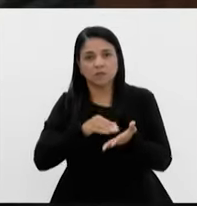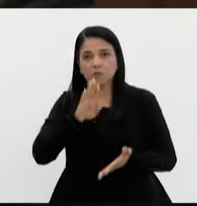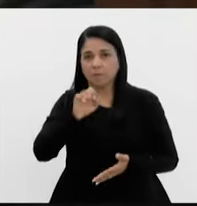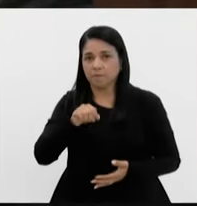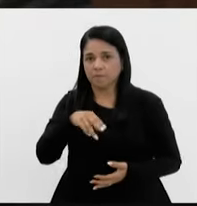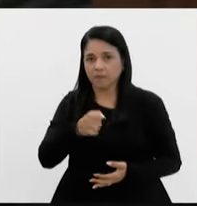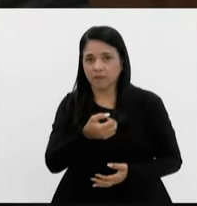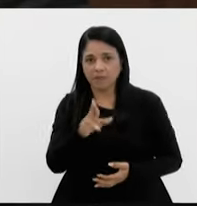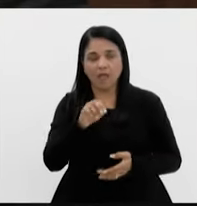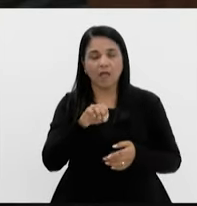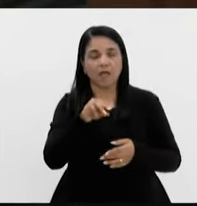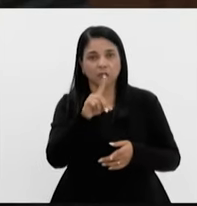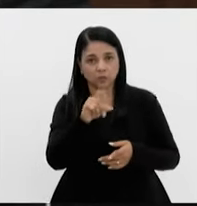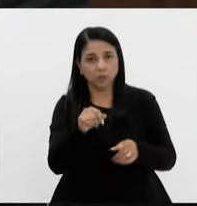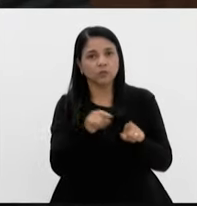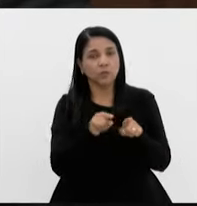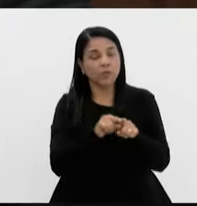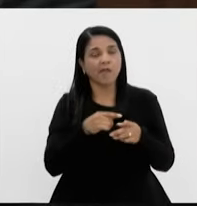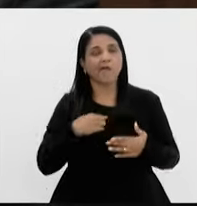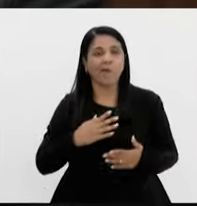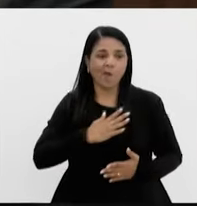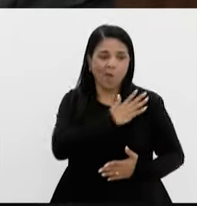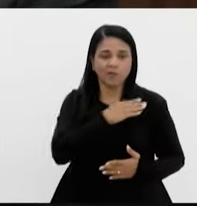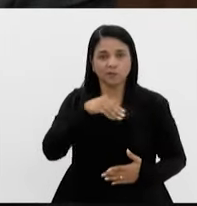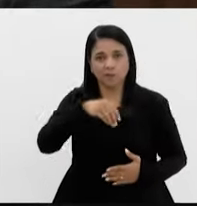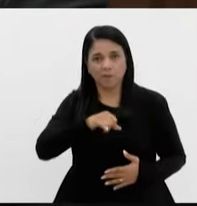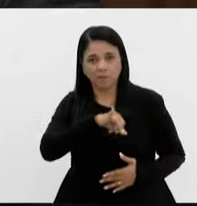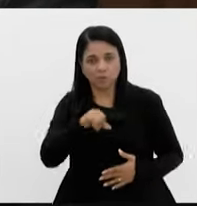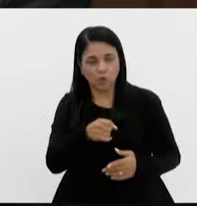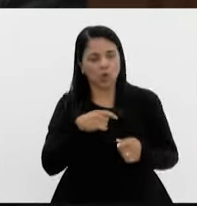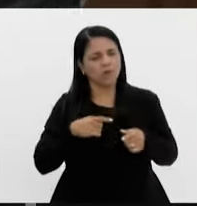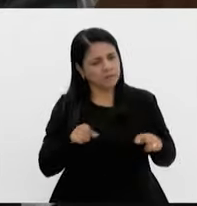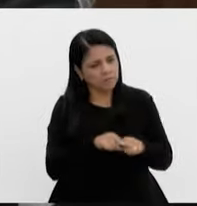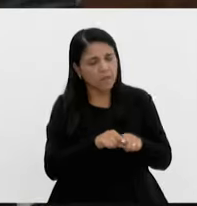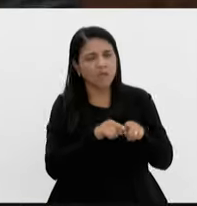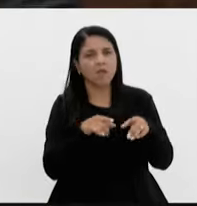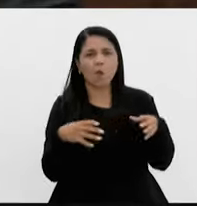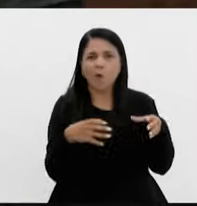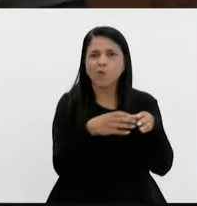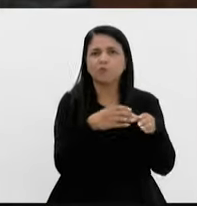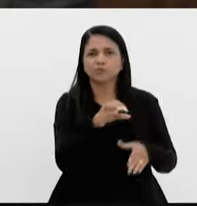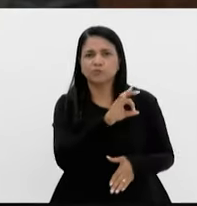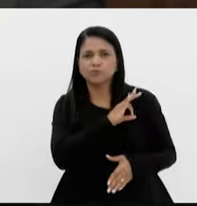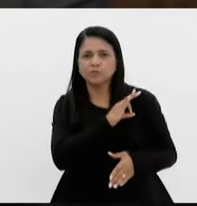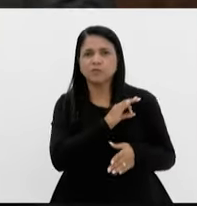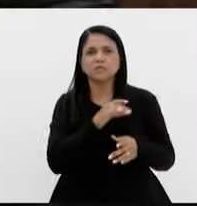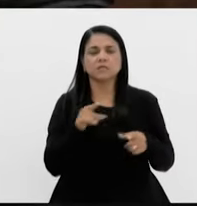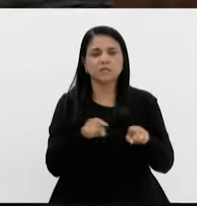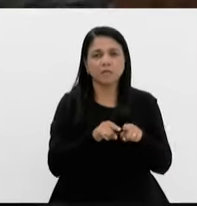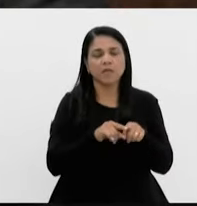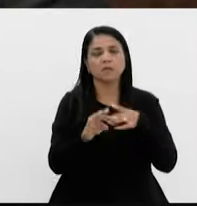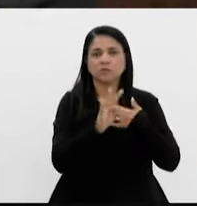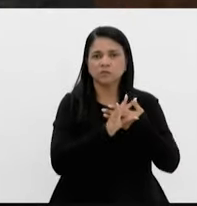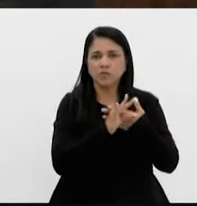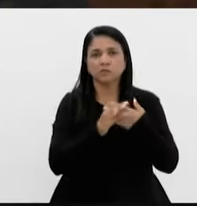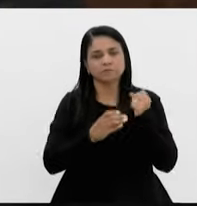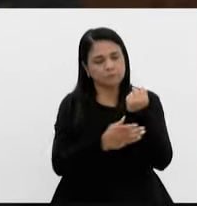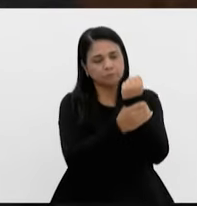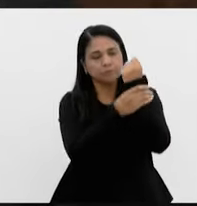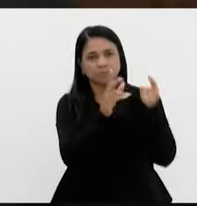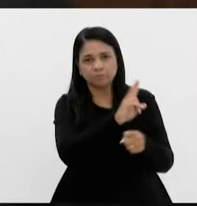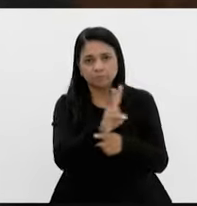comando do programa especialmente ao comando e aos bravos policiais agentes civis e os técnicos do programa segurança presente em